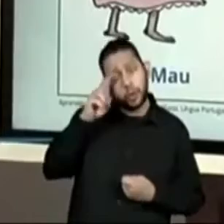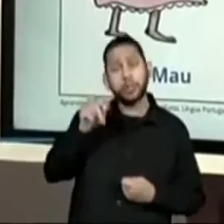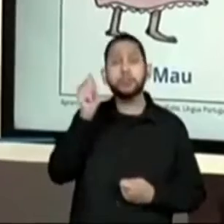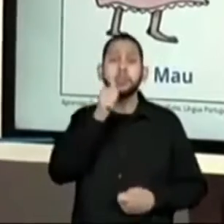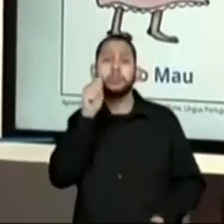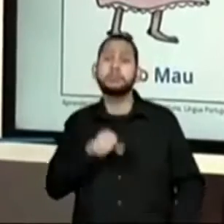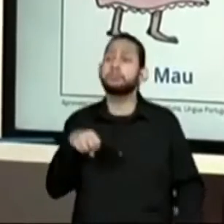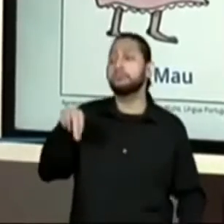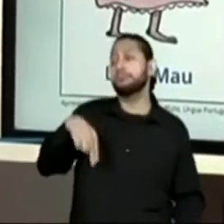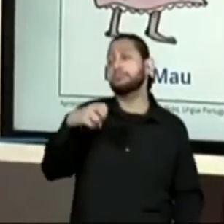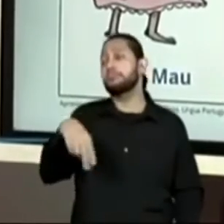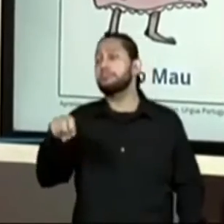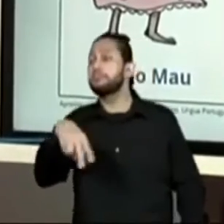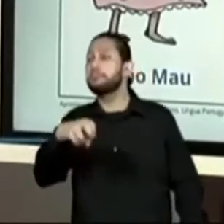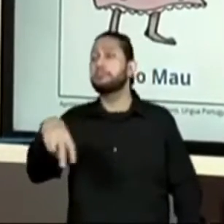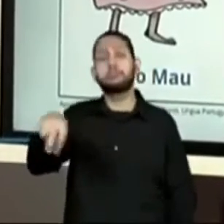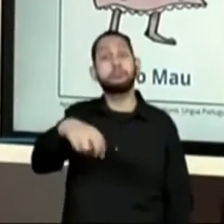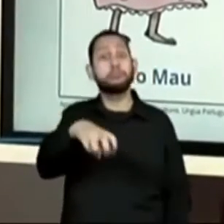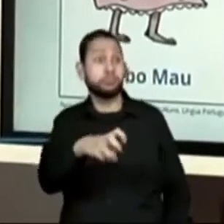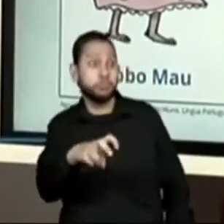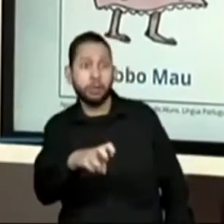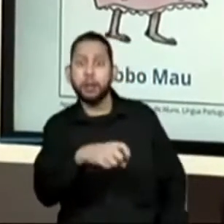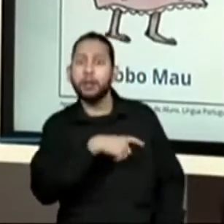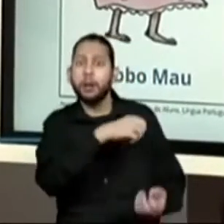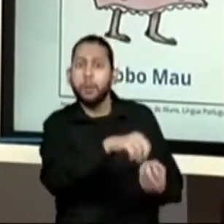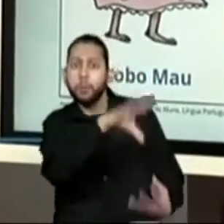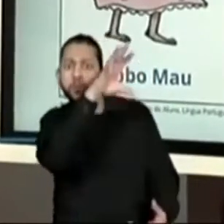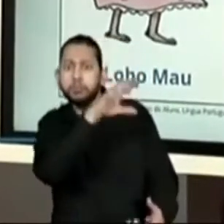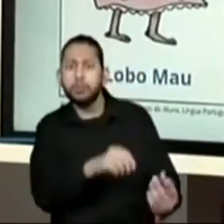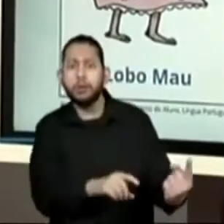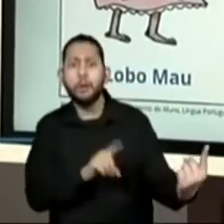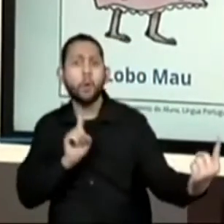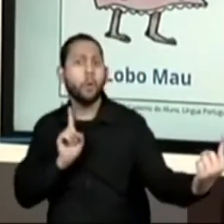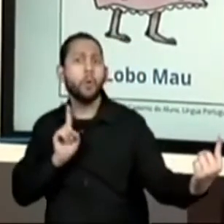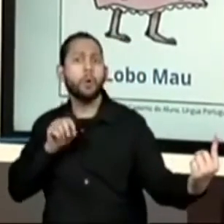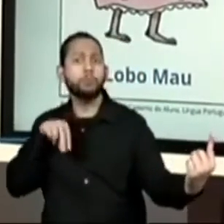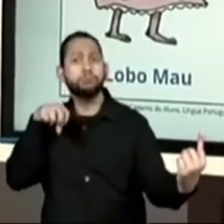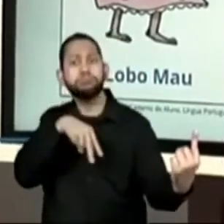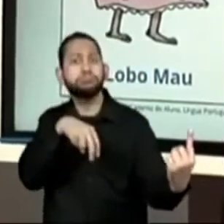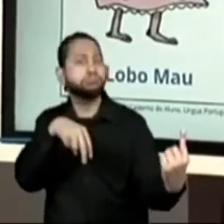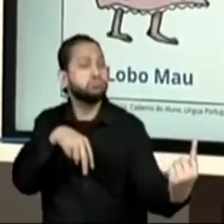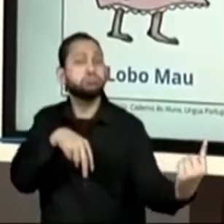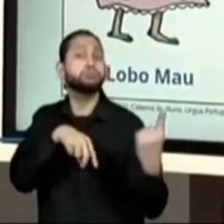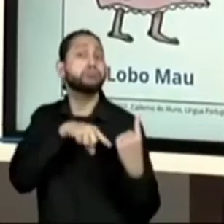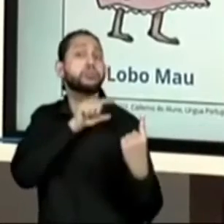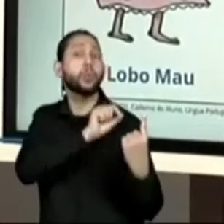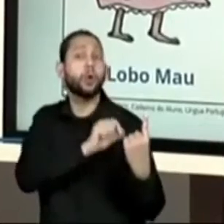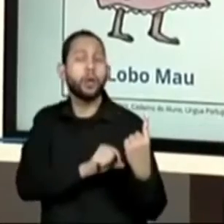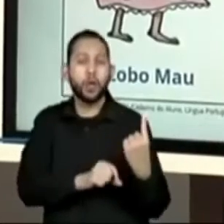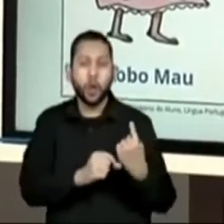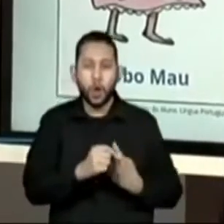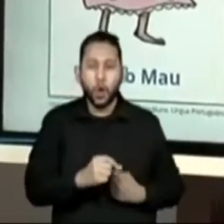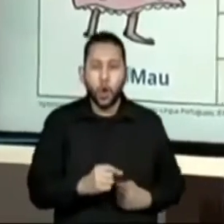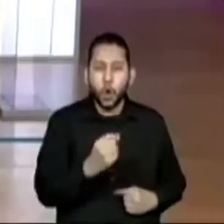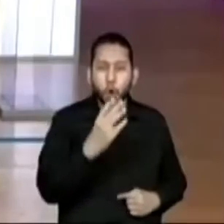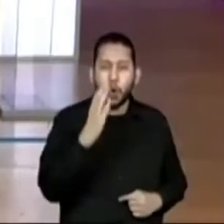Então, quais são as características que o lobo apresenta nessas histórias da Chapeuzinho Vermelho?